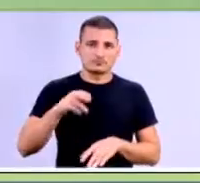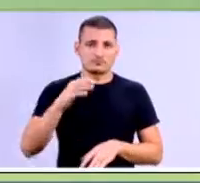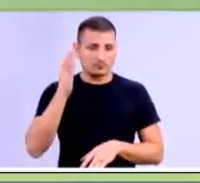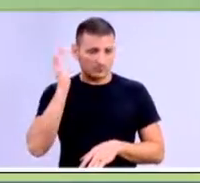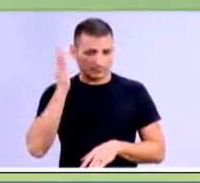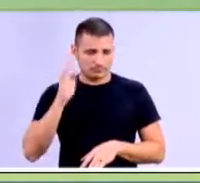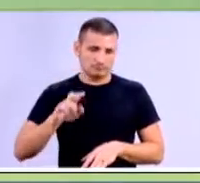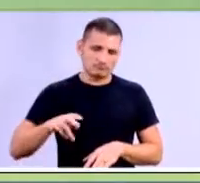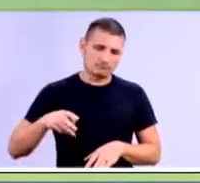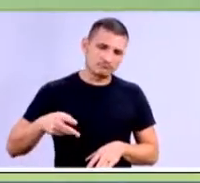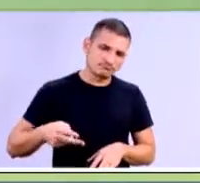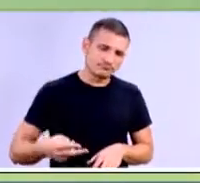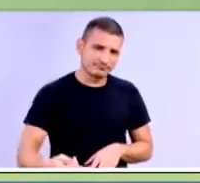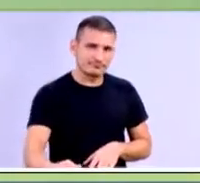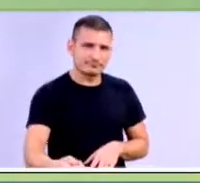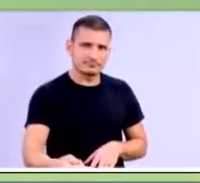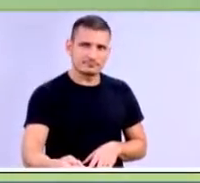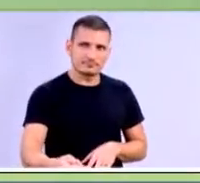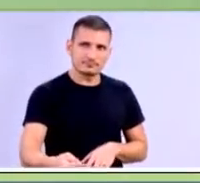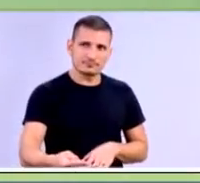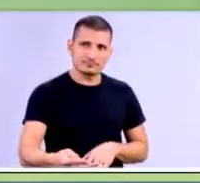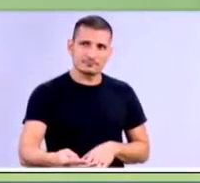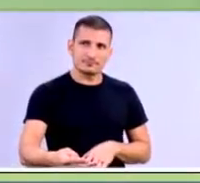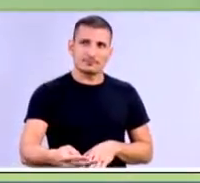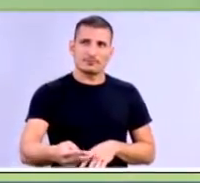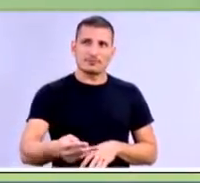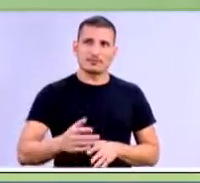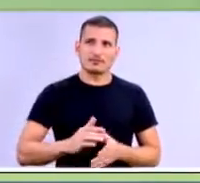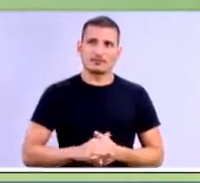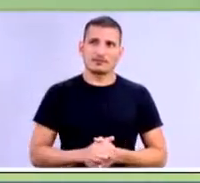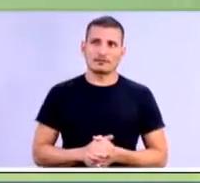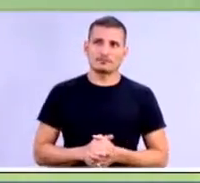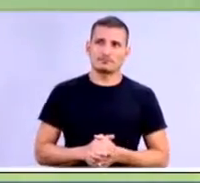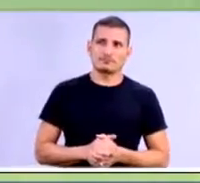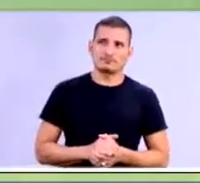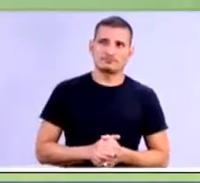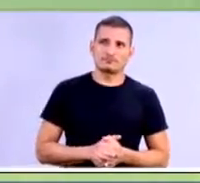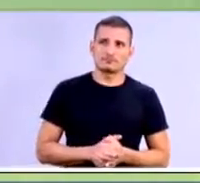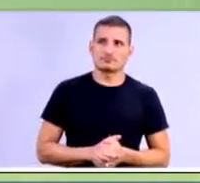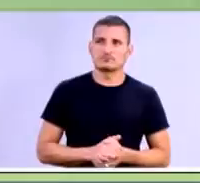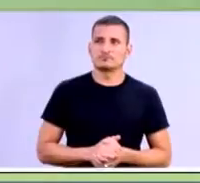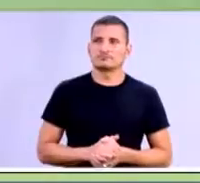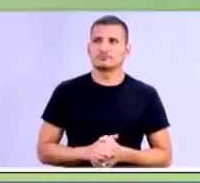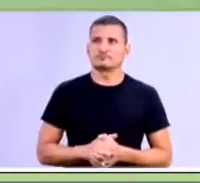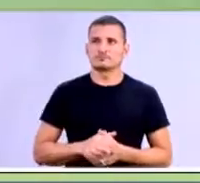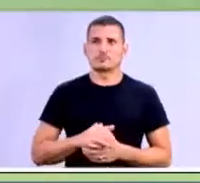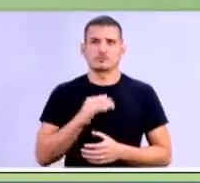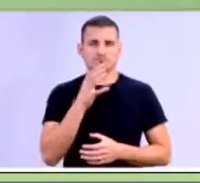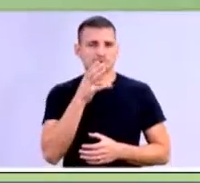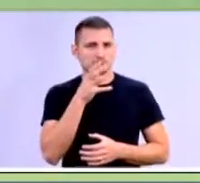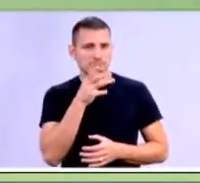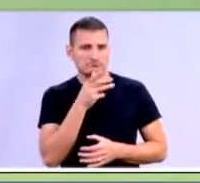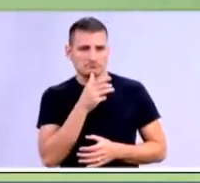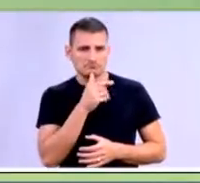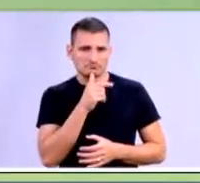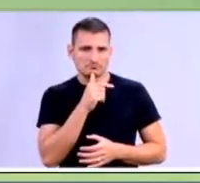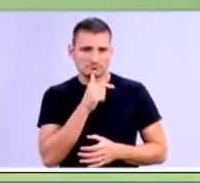vem ao chão e rebenta. Chegam os tropeiros, maldizem a sorte e sem demora arrumam